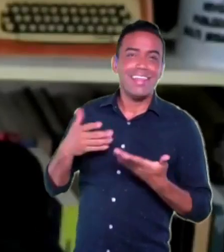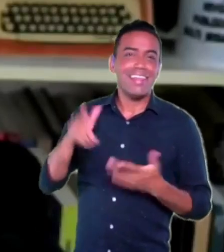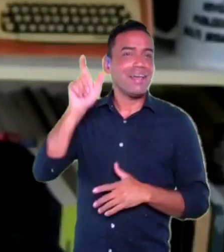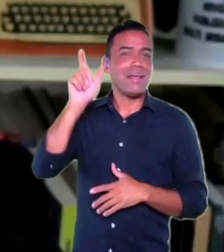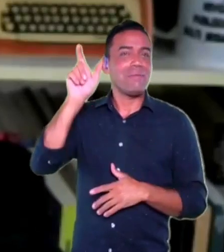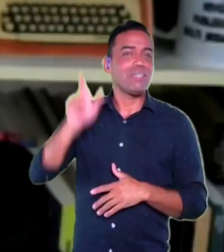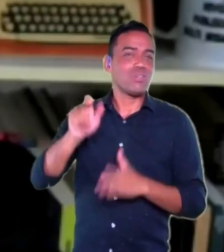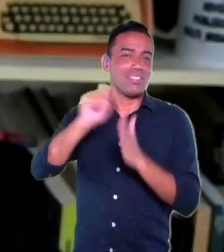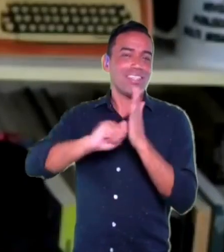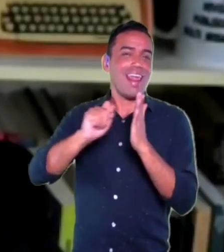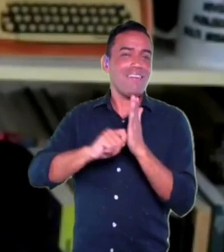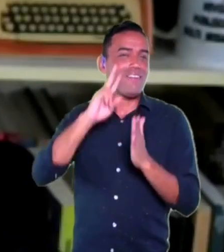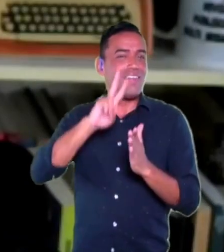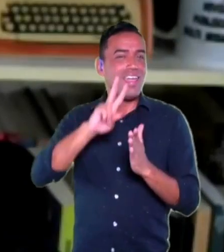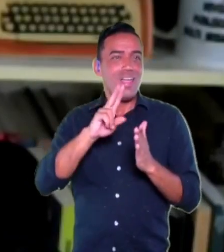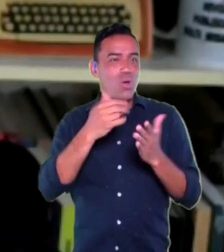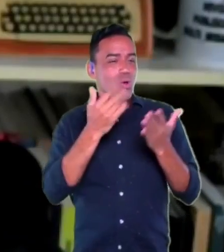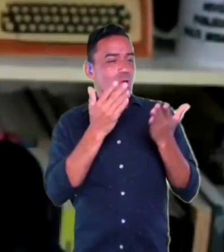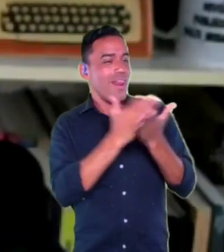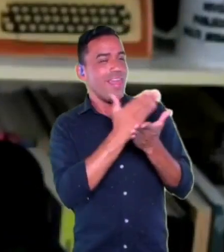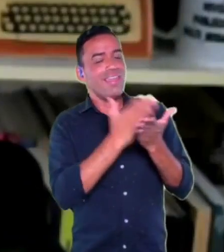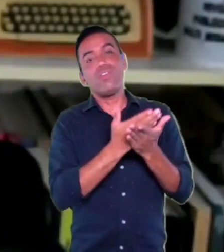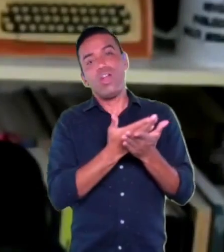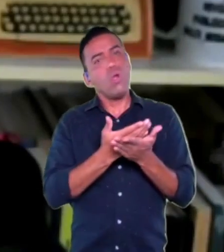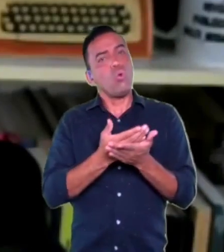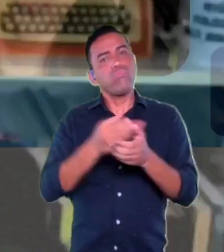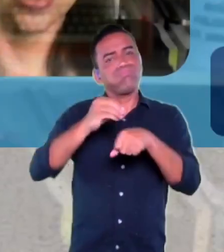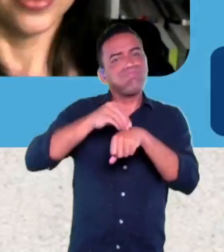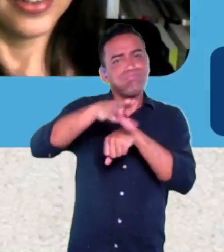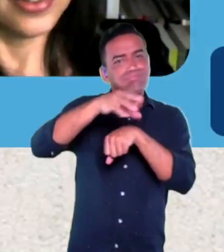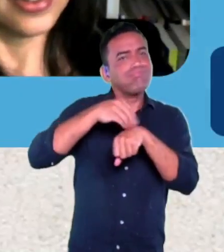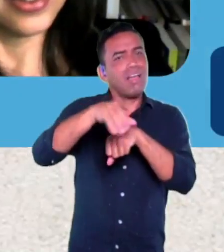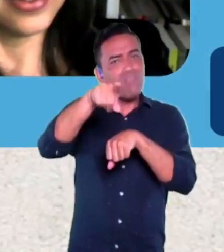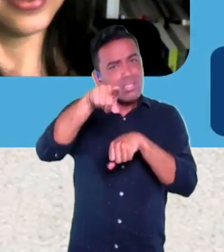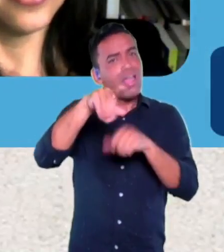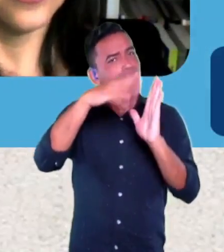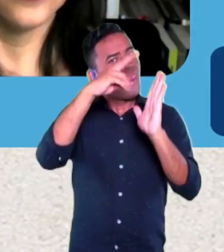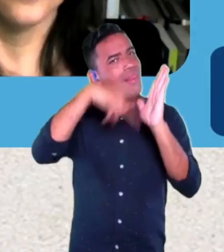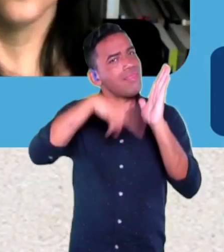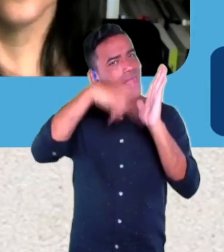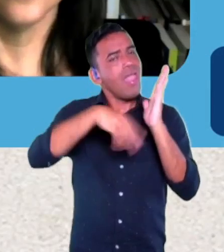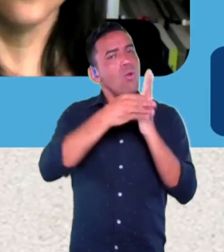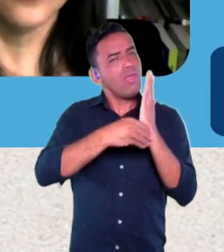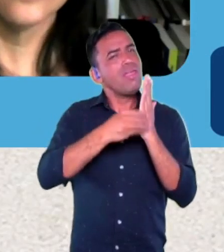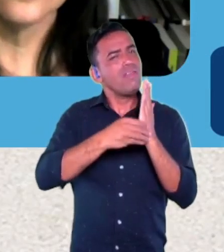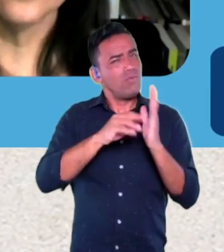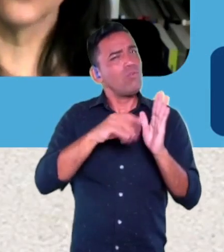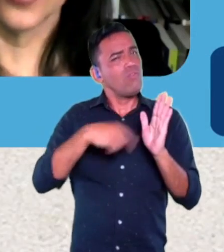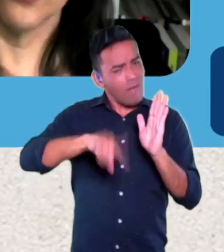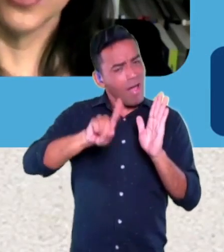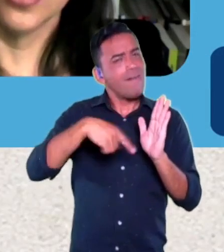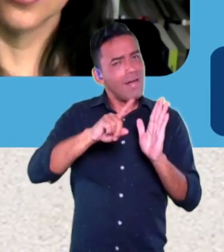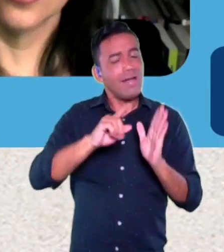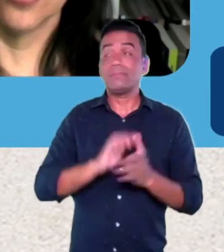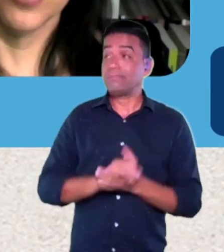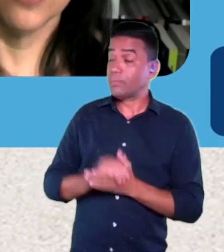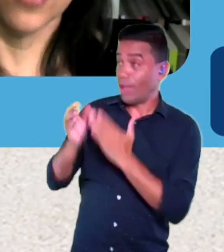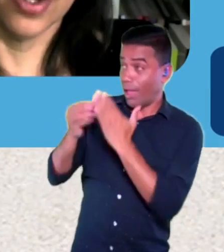é muito legal, eu recomendo demais a leitura desse livro. Para quem está nos vendo aqui, Esse tem que livro